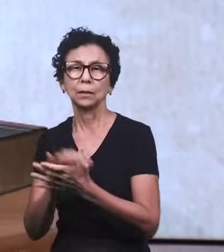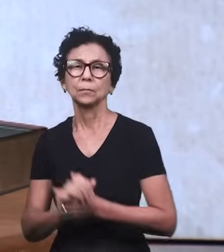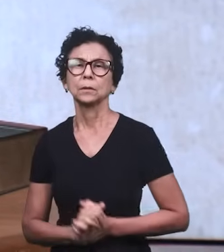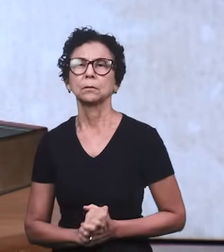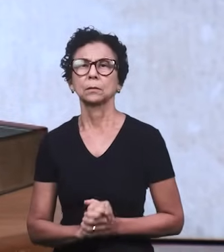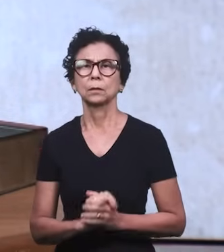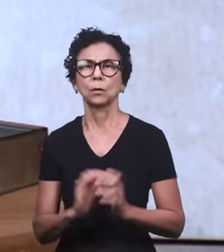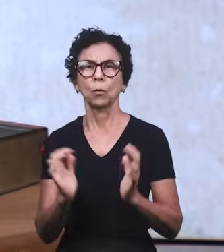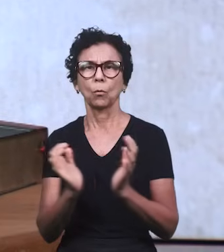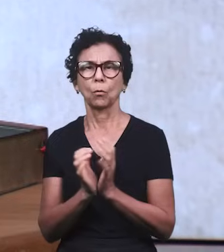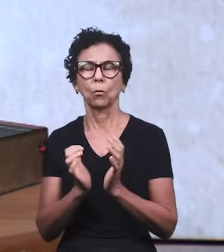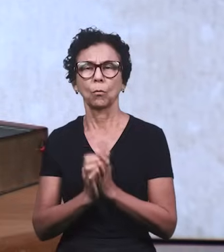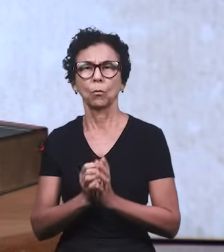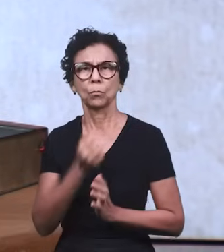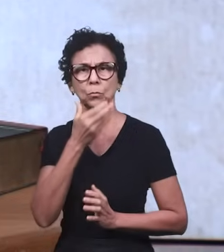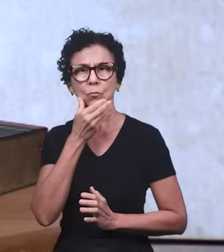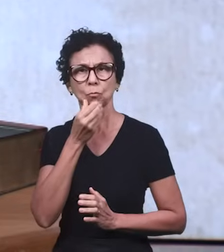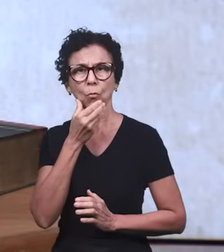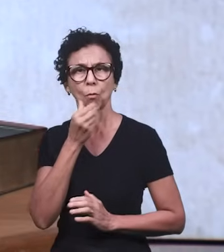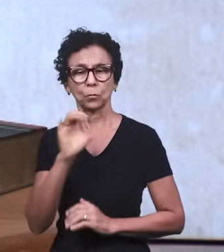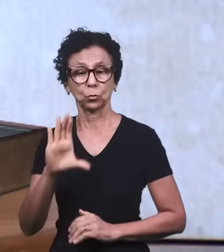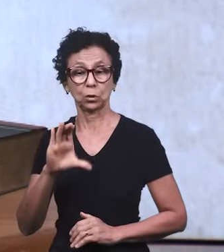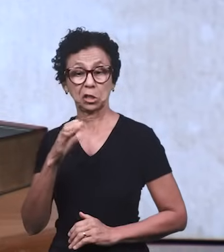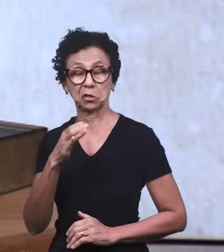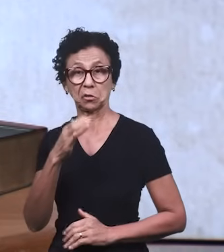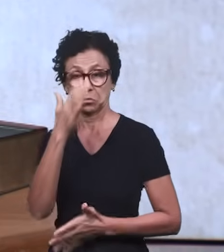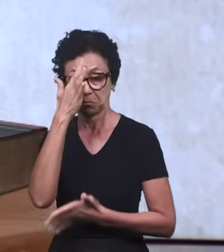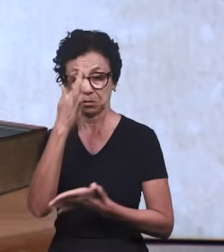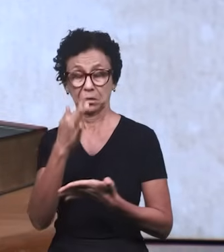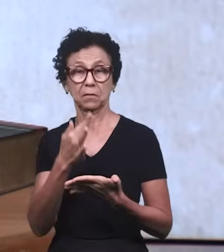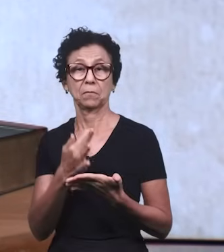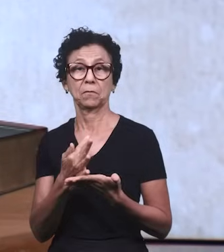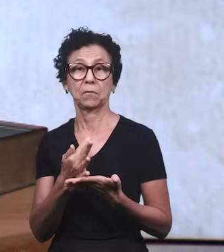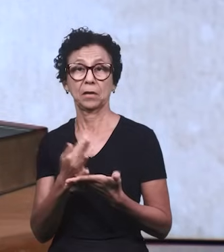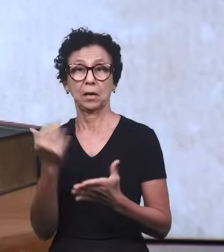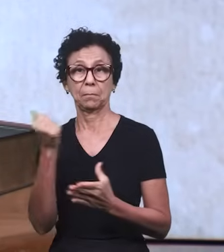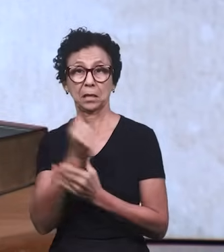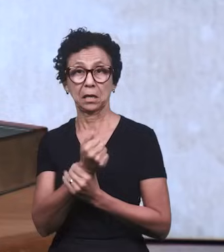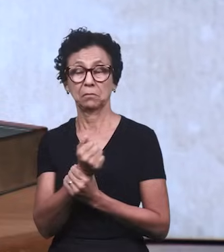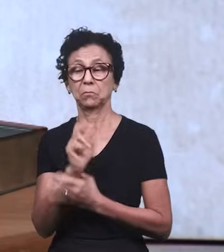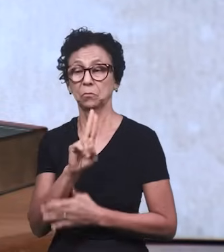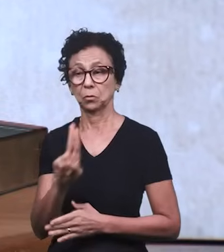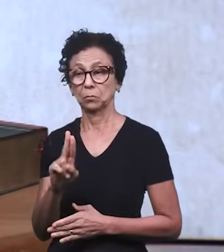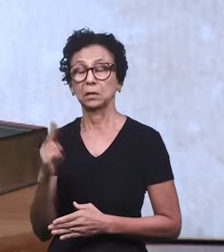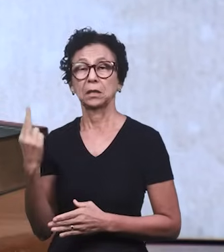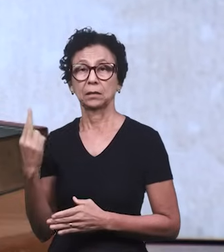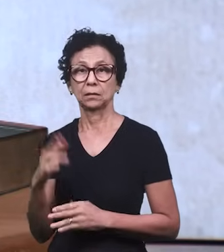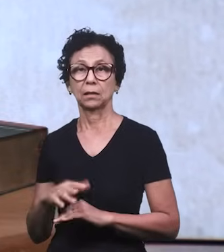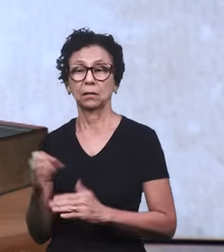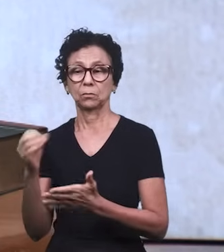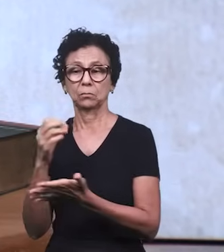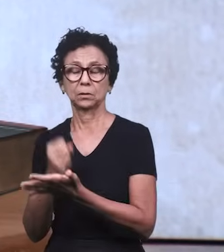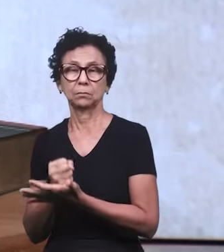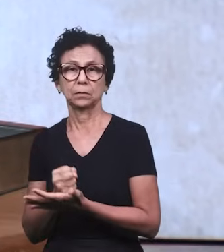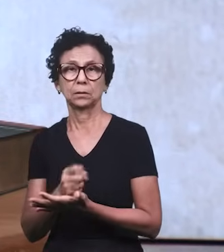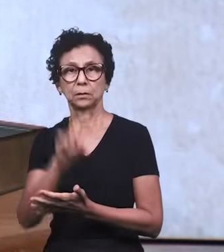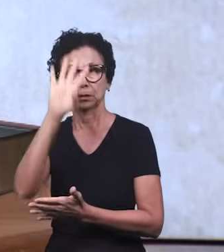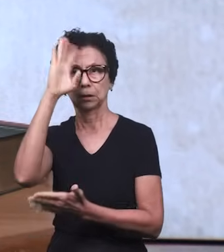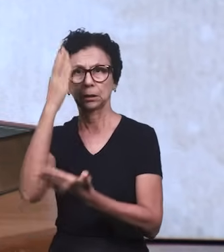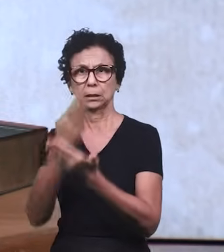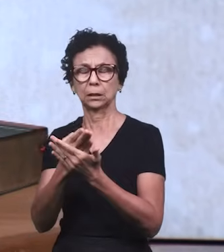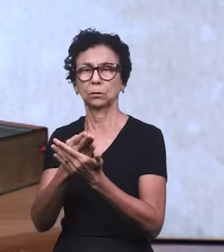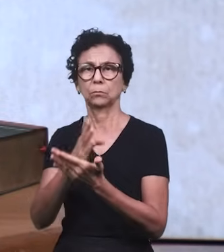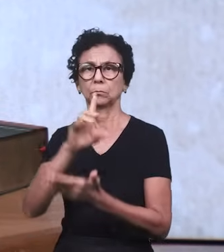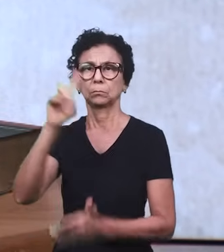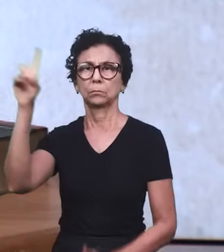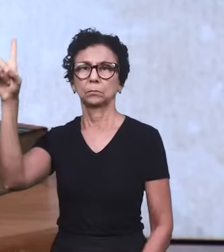Fé e Abraão tá lá seu nome como um dos Heróis da Fé que ele creu na palavra do senhor